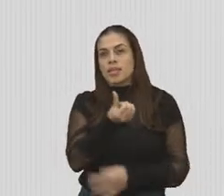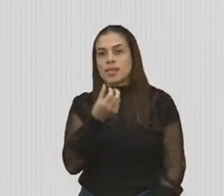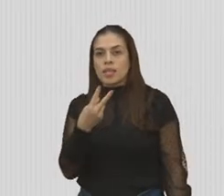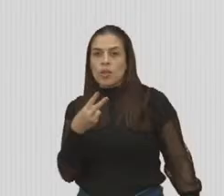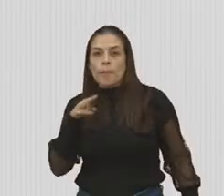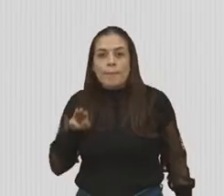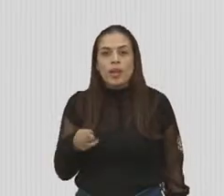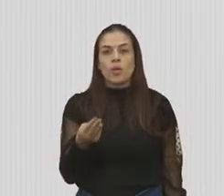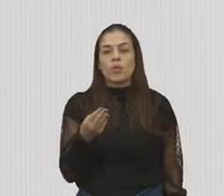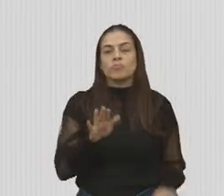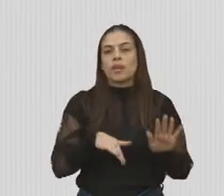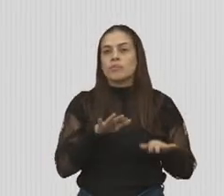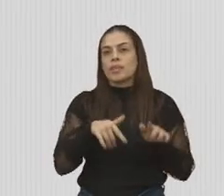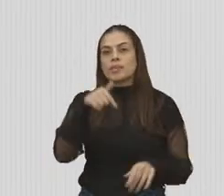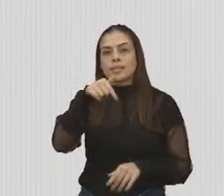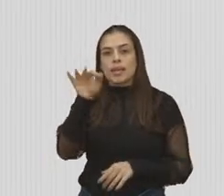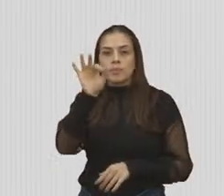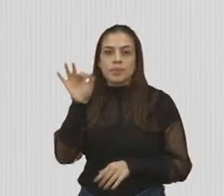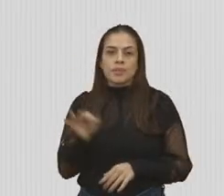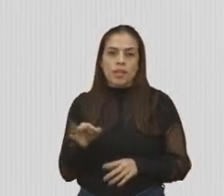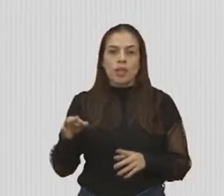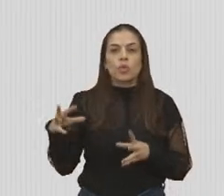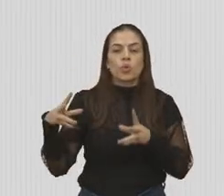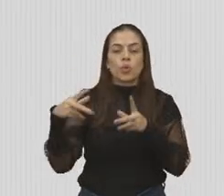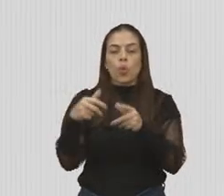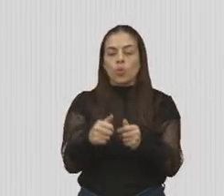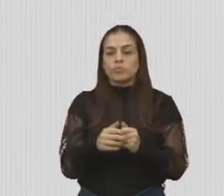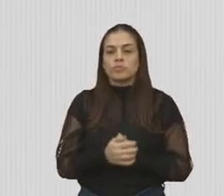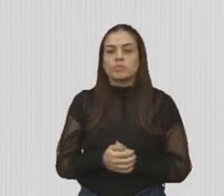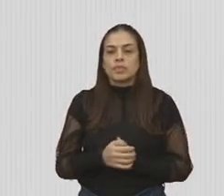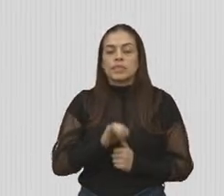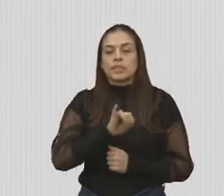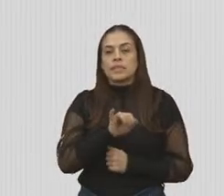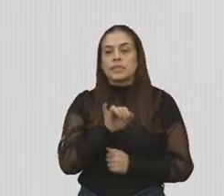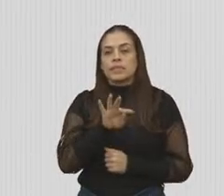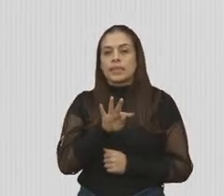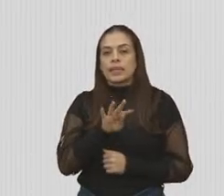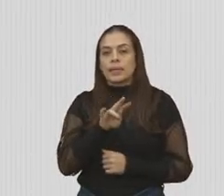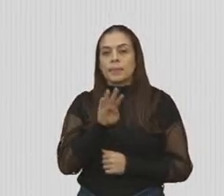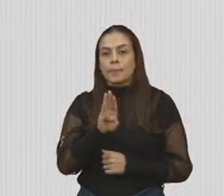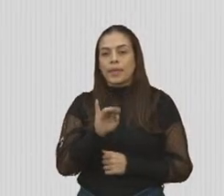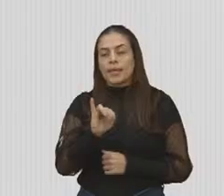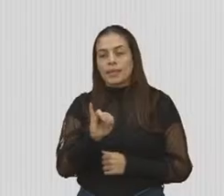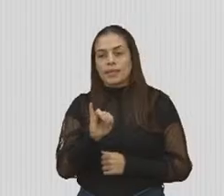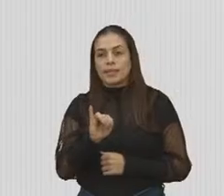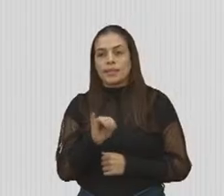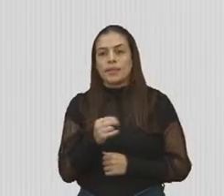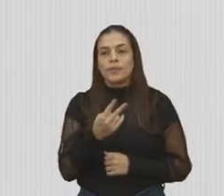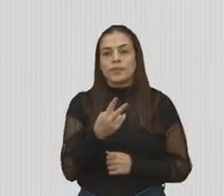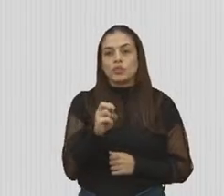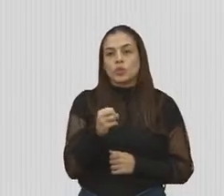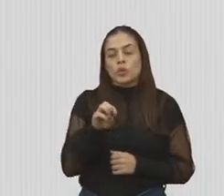de 7% da receita total. O ITBI, 28